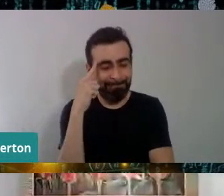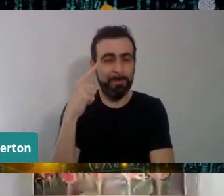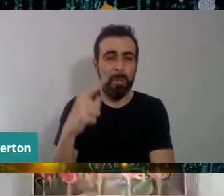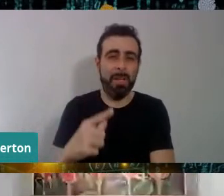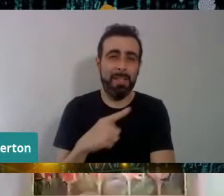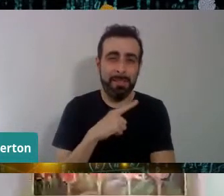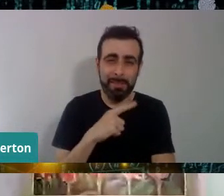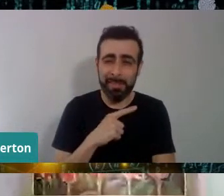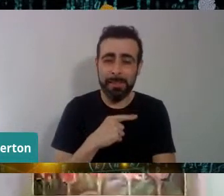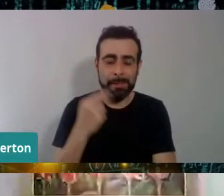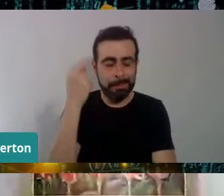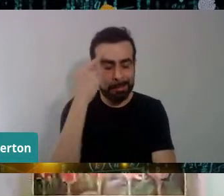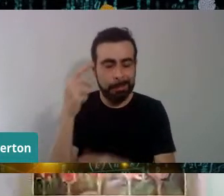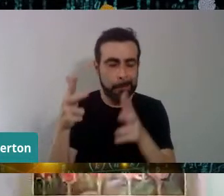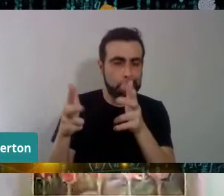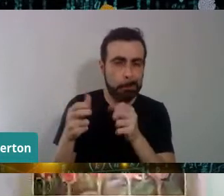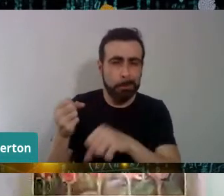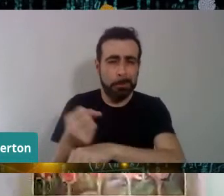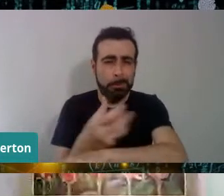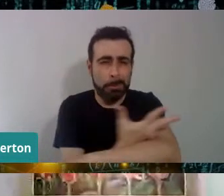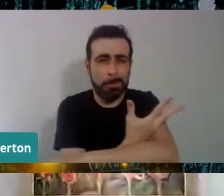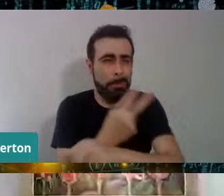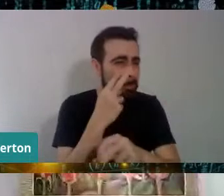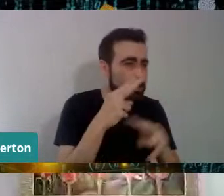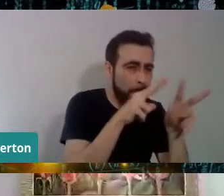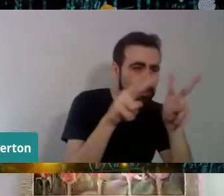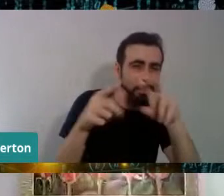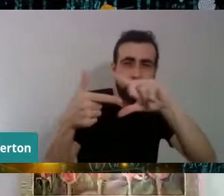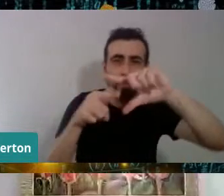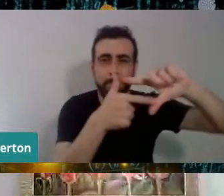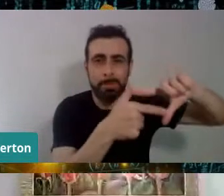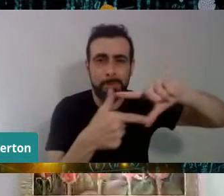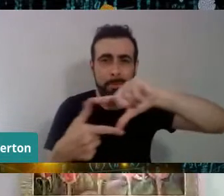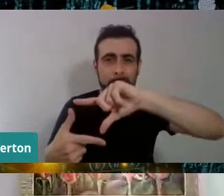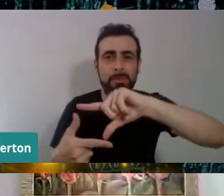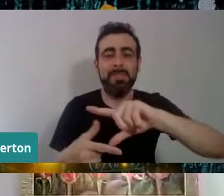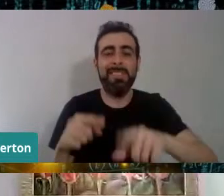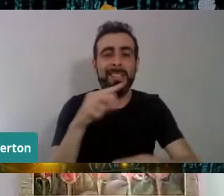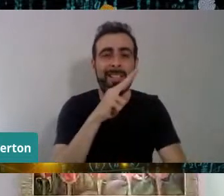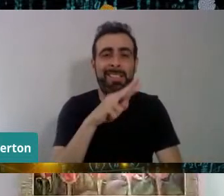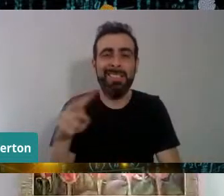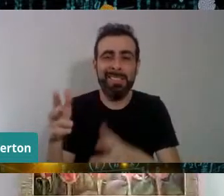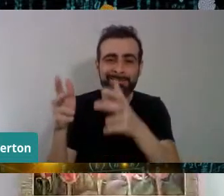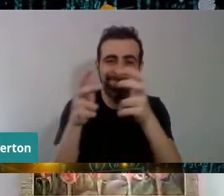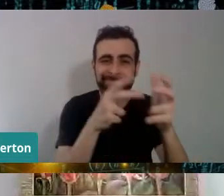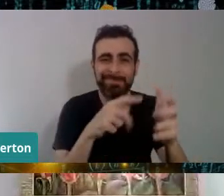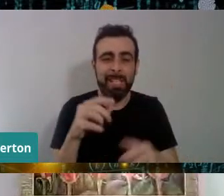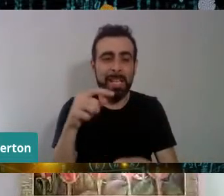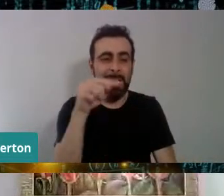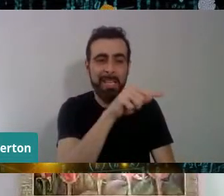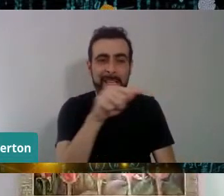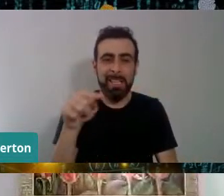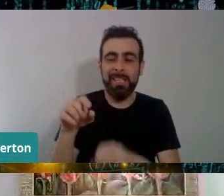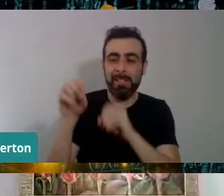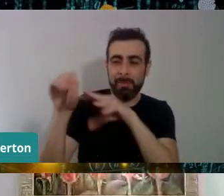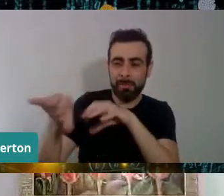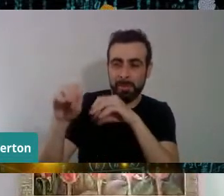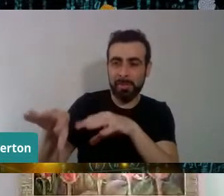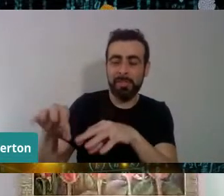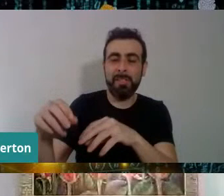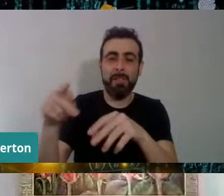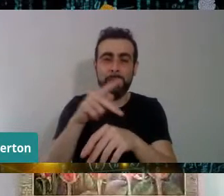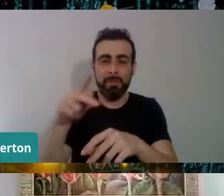emocionado de rever todos novamente aqui, né? De ter sido professor de vocês, né?